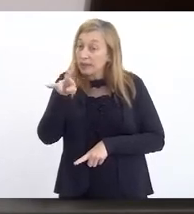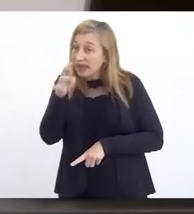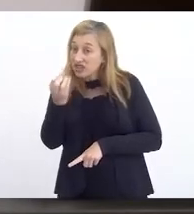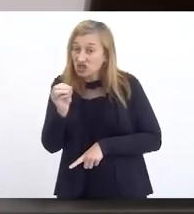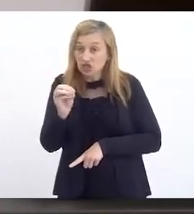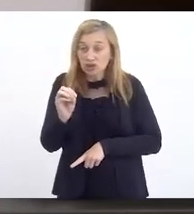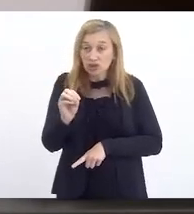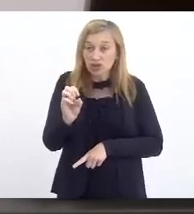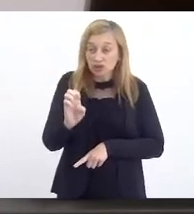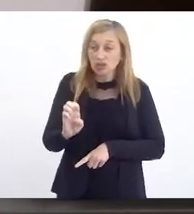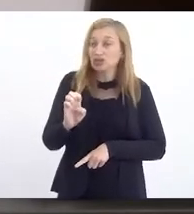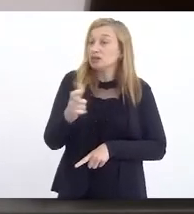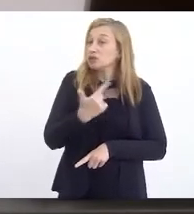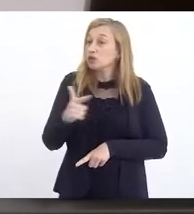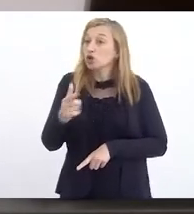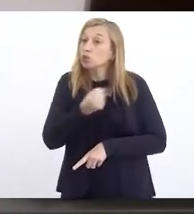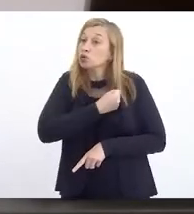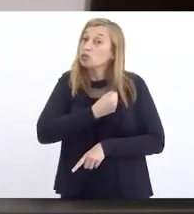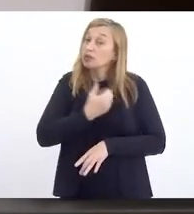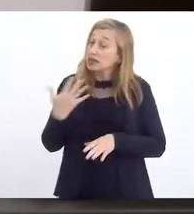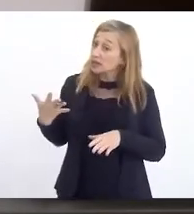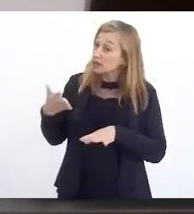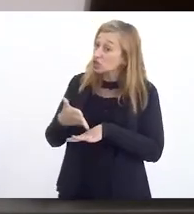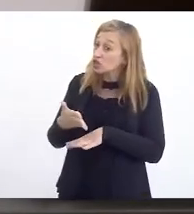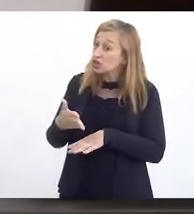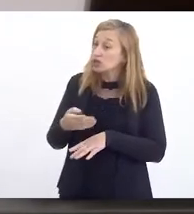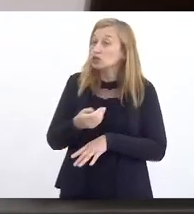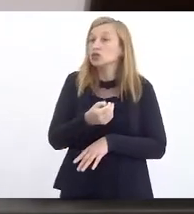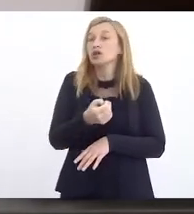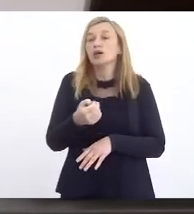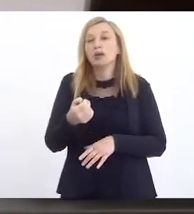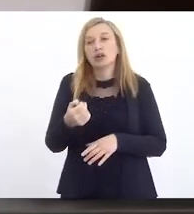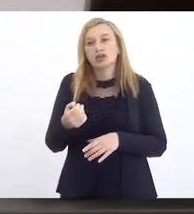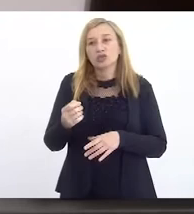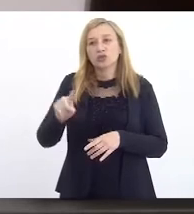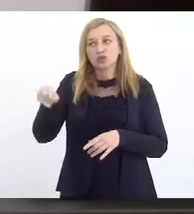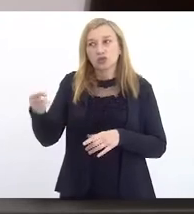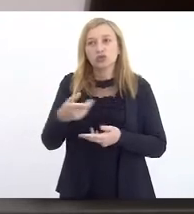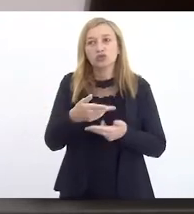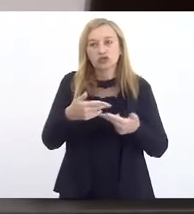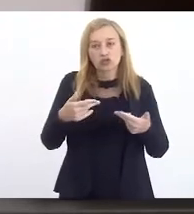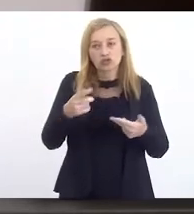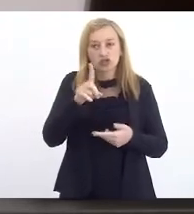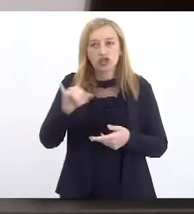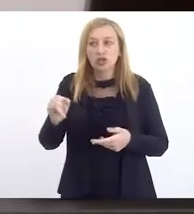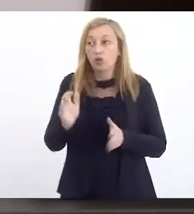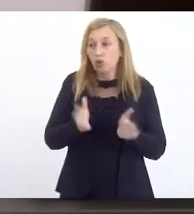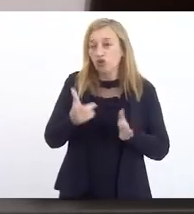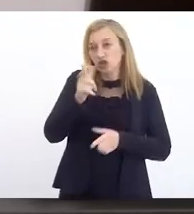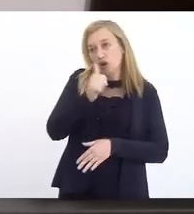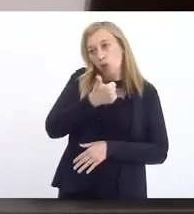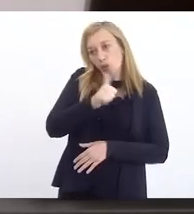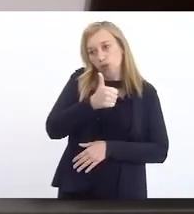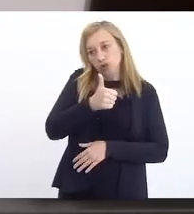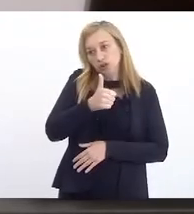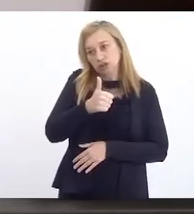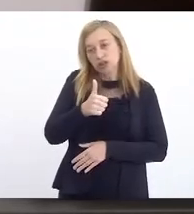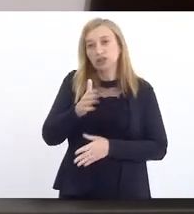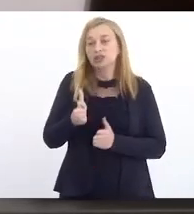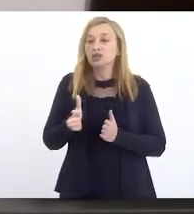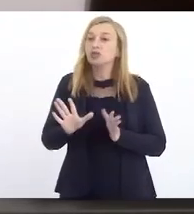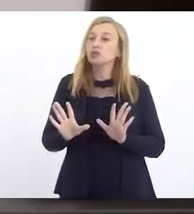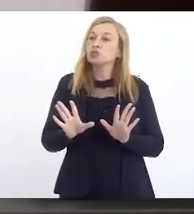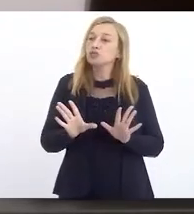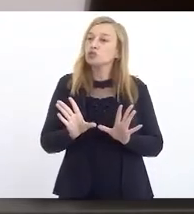está para chegar nos próximos dias, que hoje é dia 11. Então, numa conta